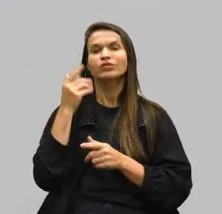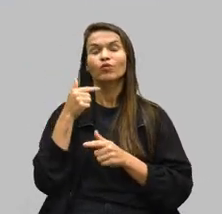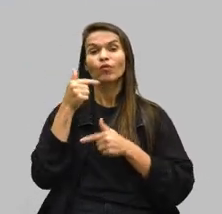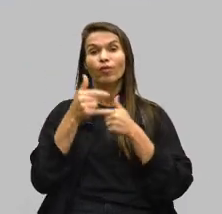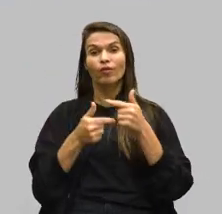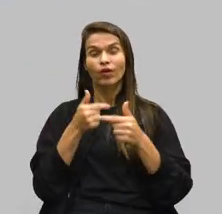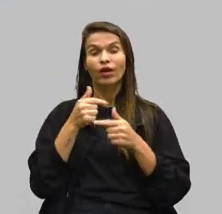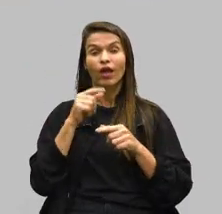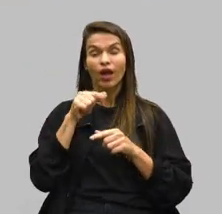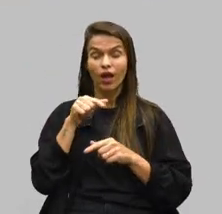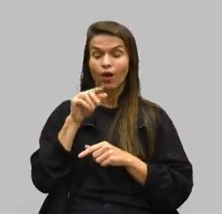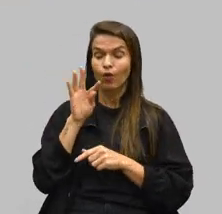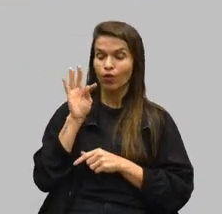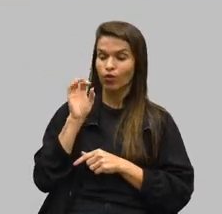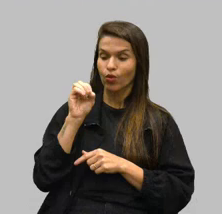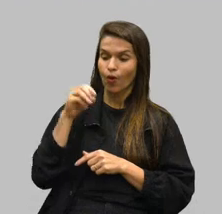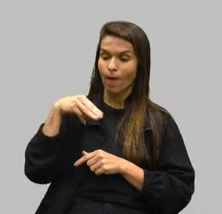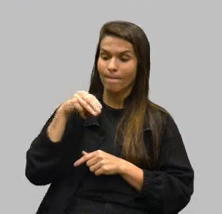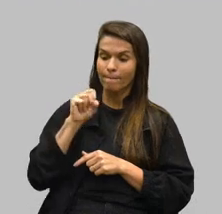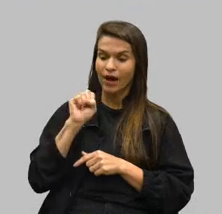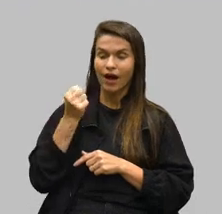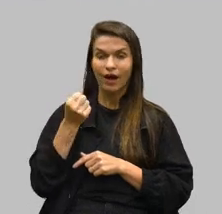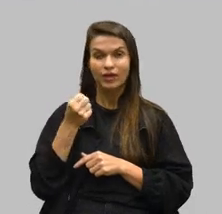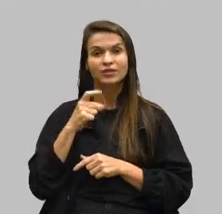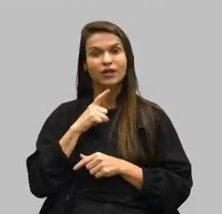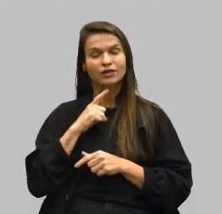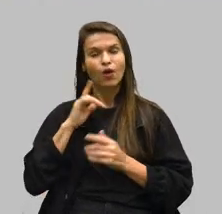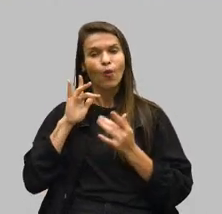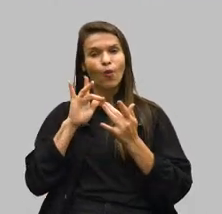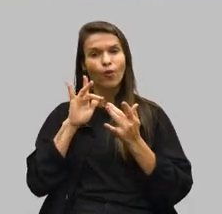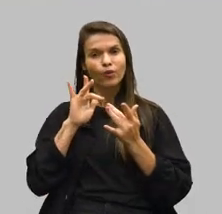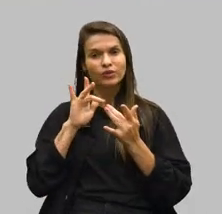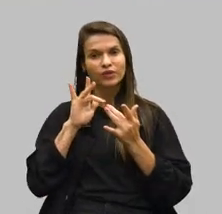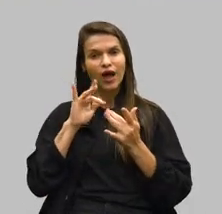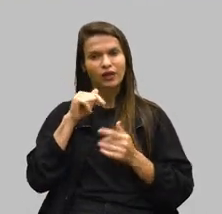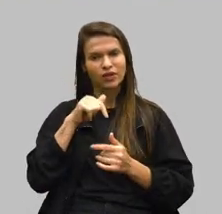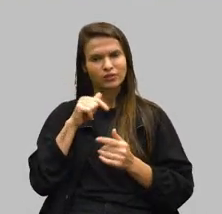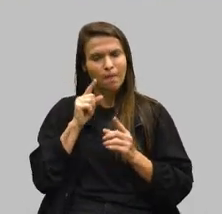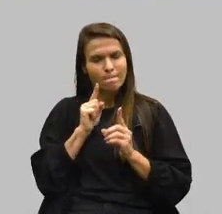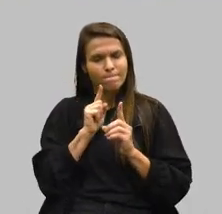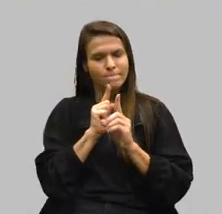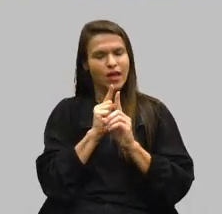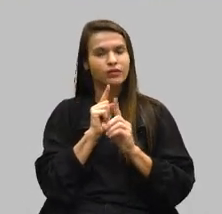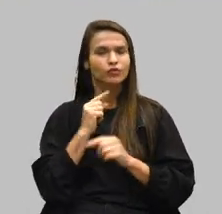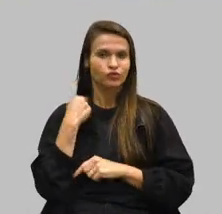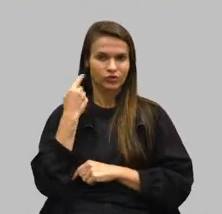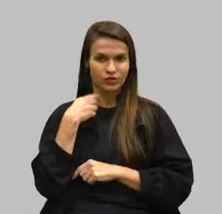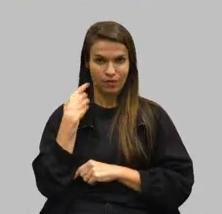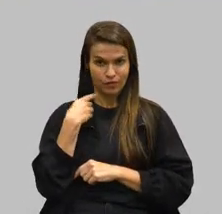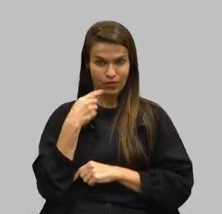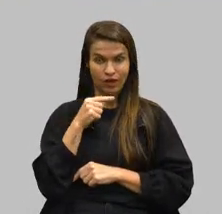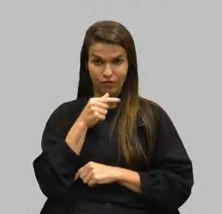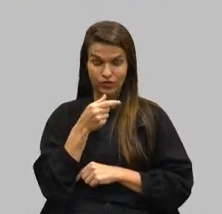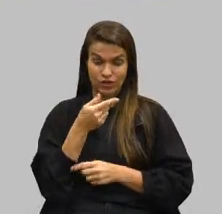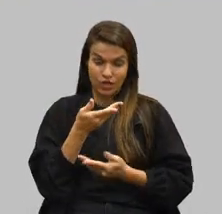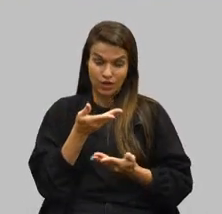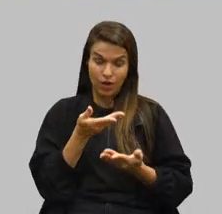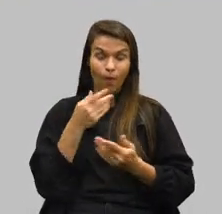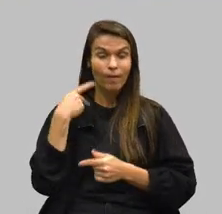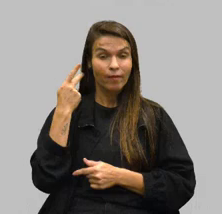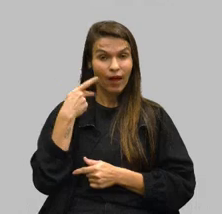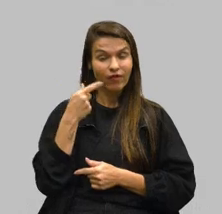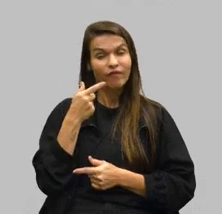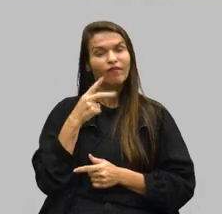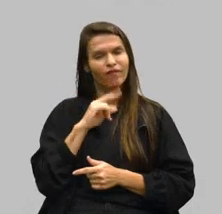que é o Tomás que tá lá na área do esporte ele tem tido um contato aqui muito próximo com os deputados e você como parlamentar vai